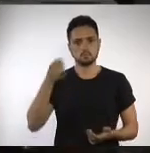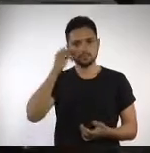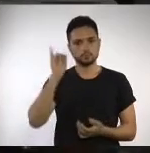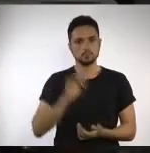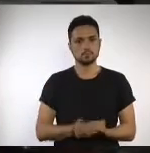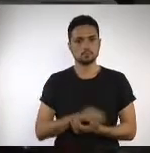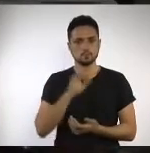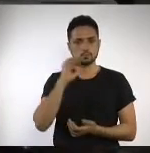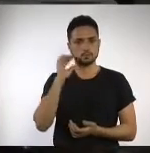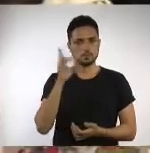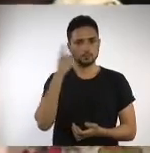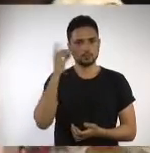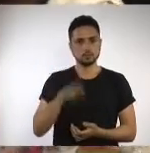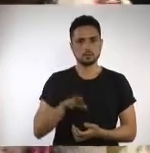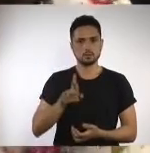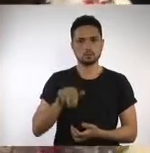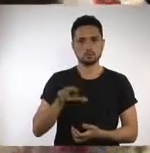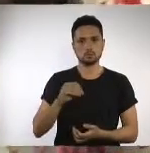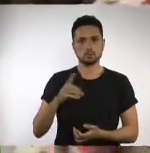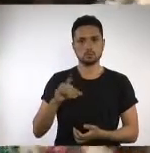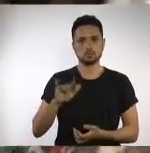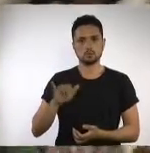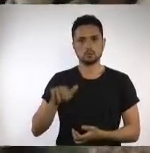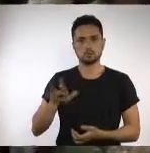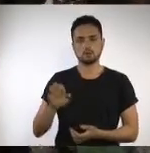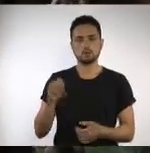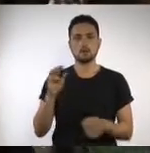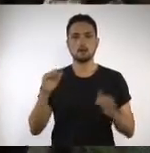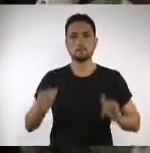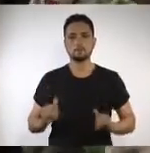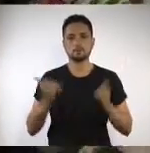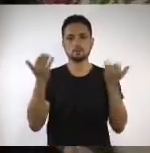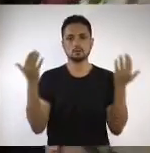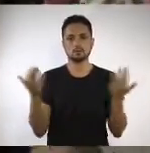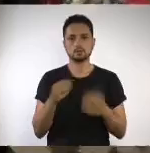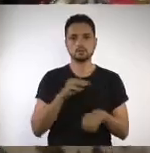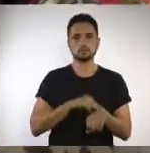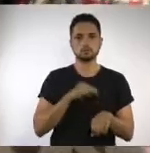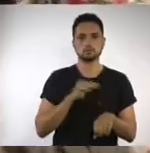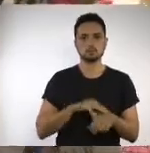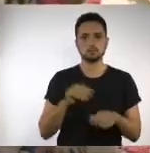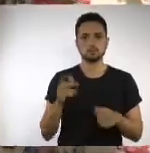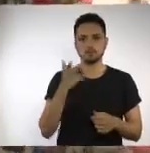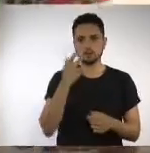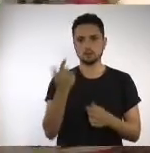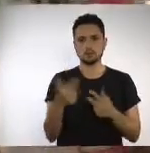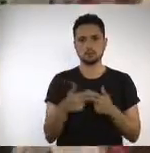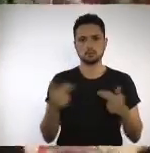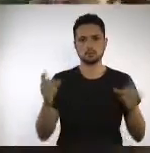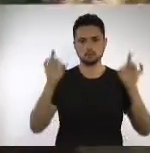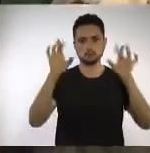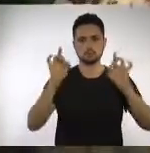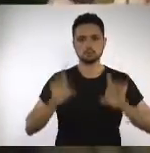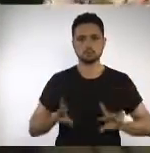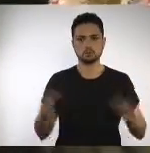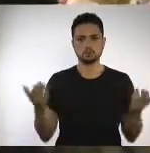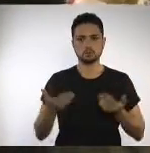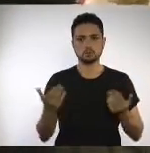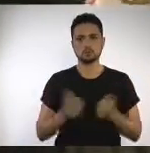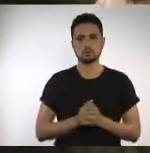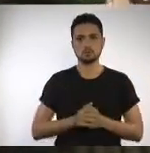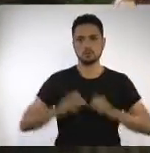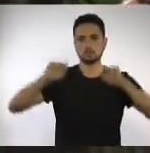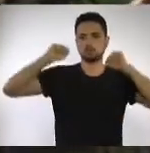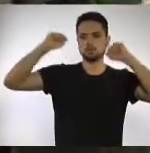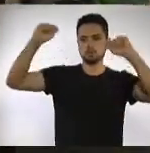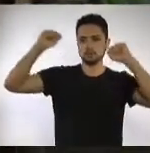Deputado Bruno Dauani. Só aproveitar esse momento e fazer um registro muito especial no dia de hoje. A torcida do Vasco,